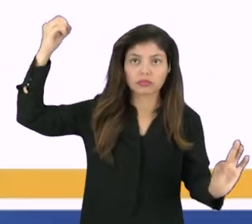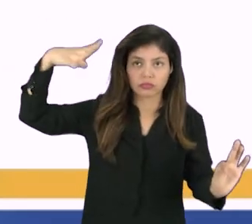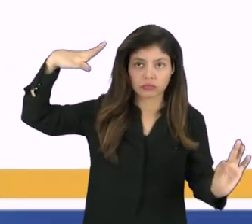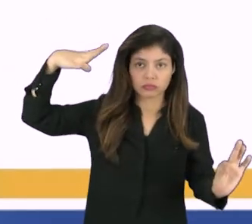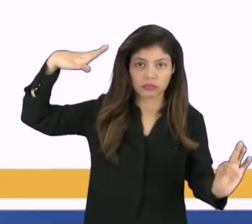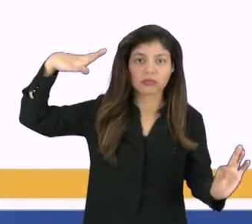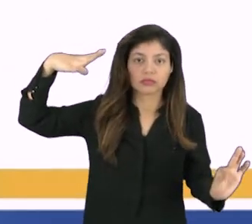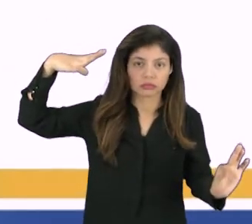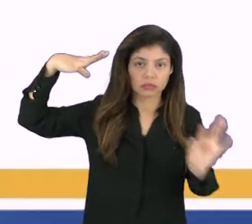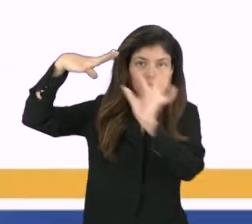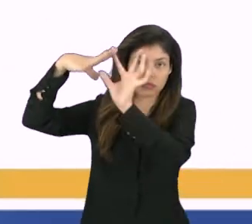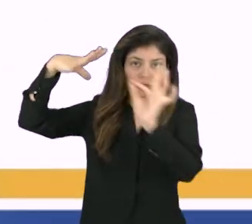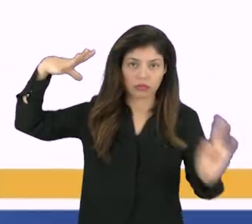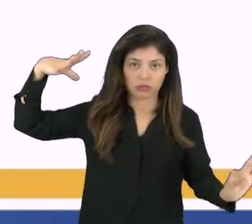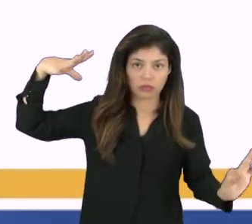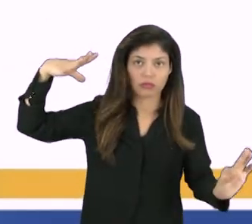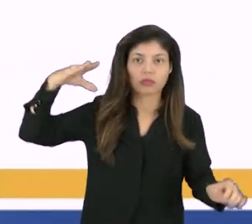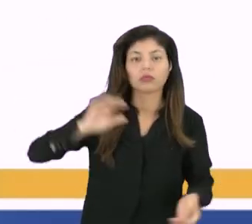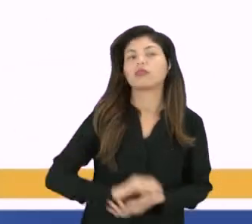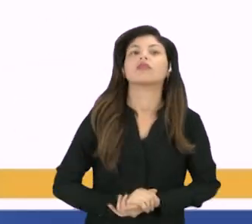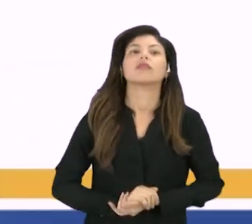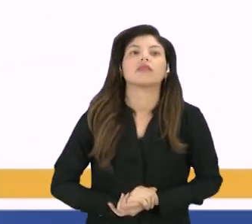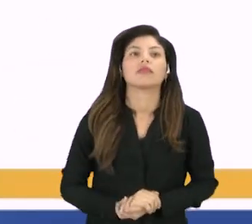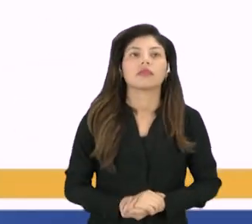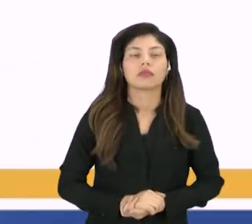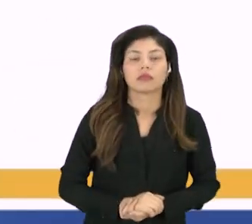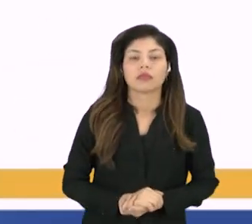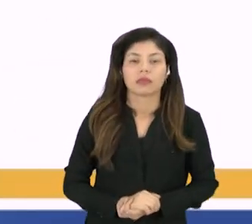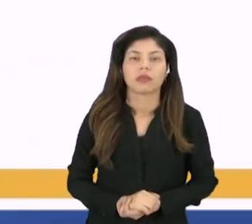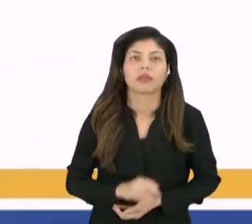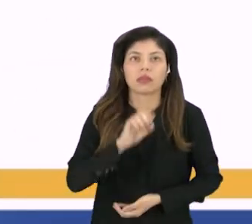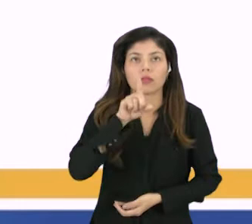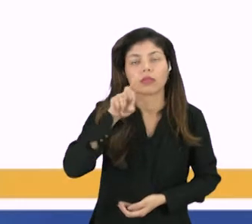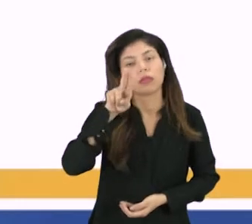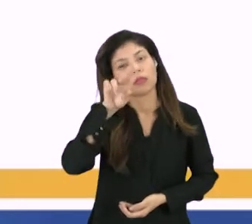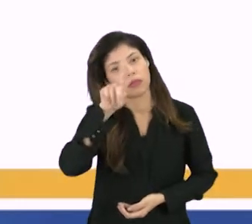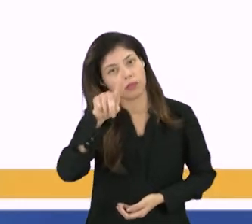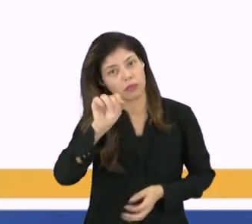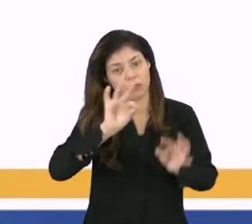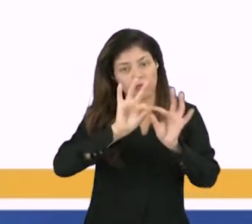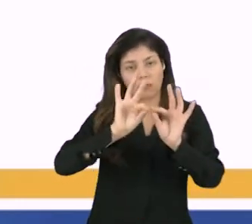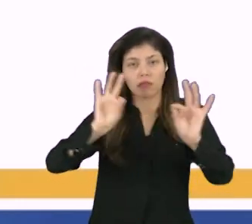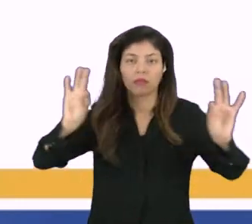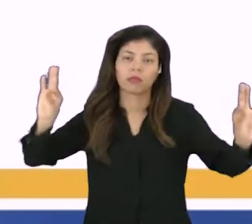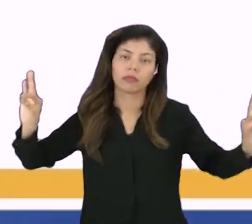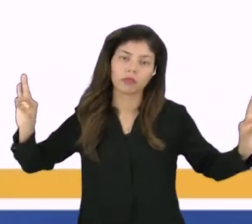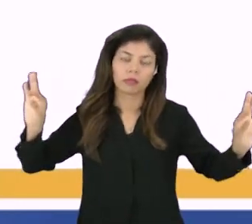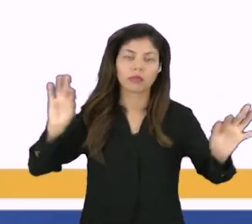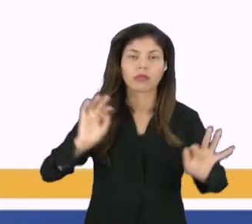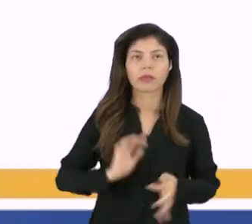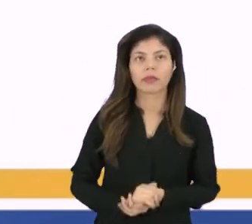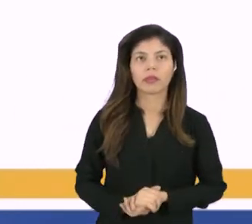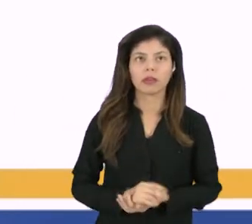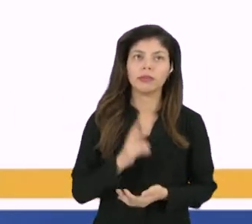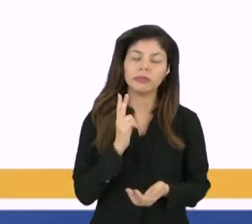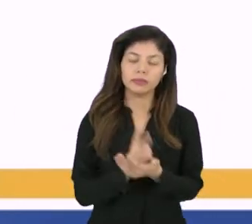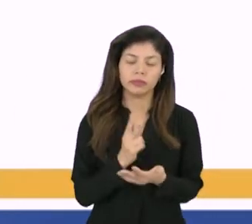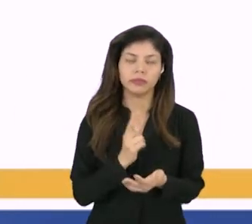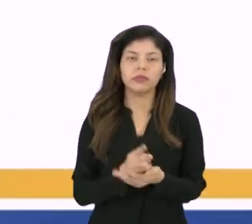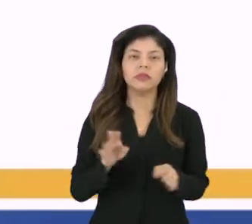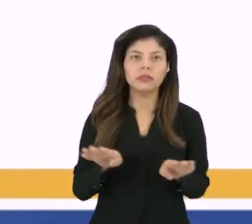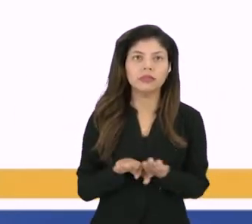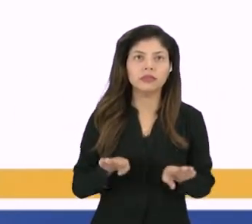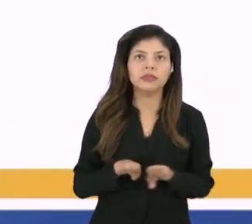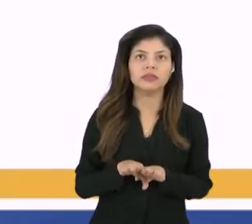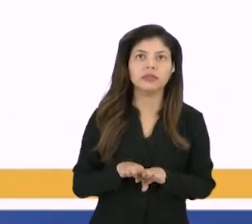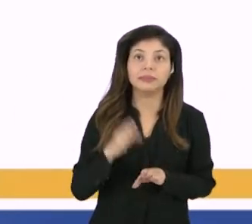uma observação a respeito disso, tá, pessoal? Então, a luz ela se propaga em linha reta, tá? E ela se propaga com